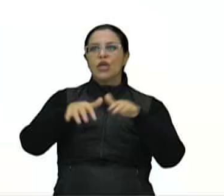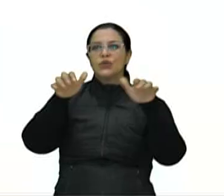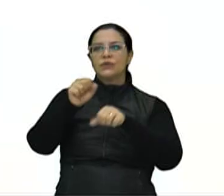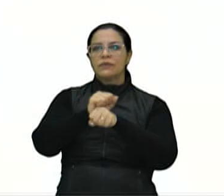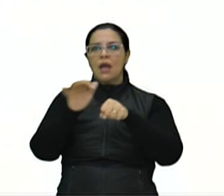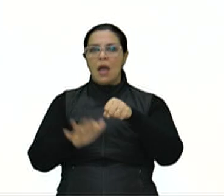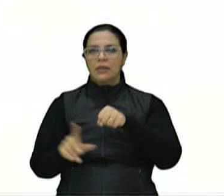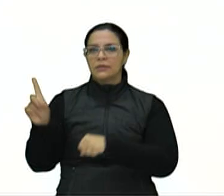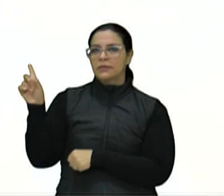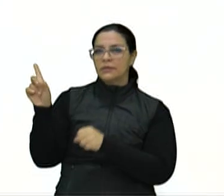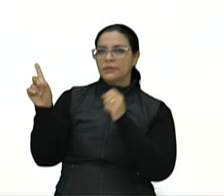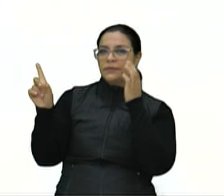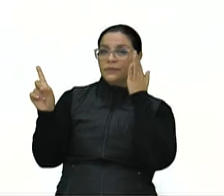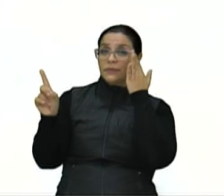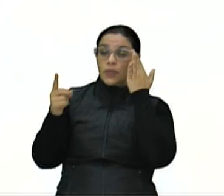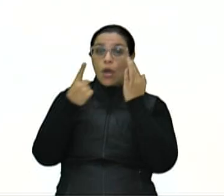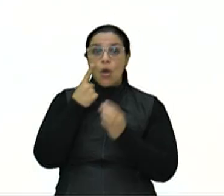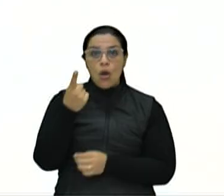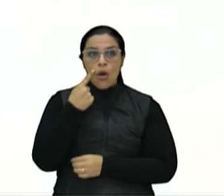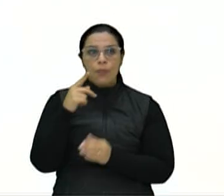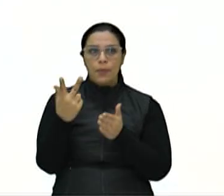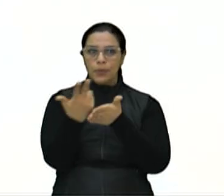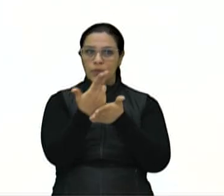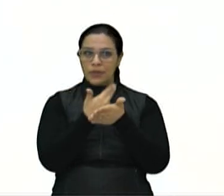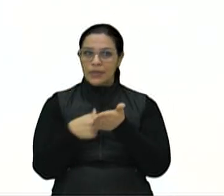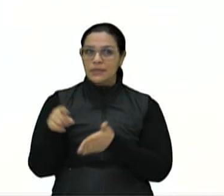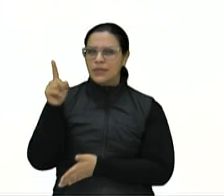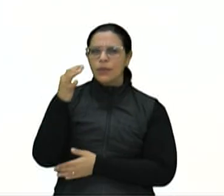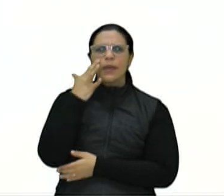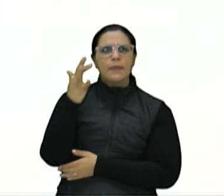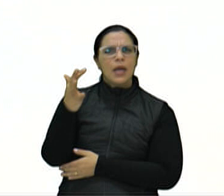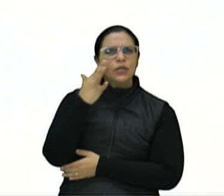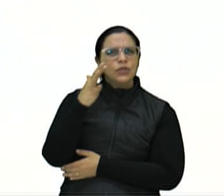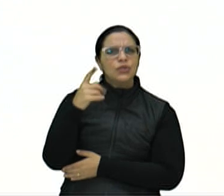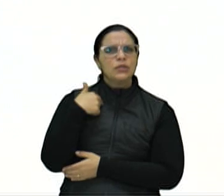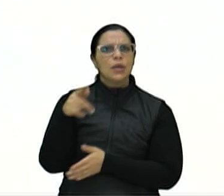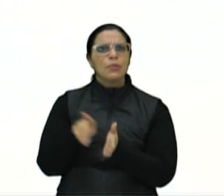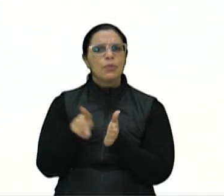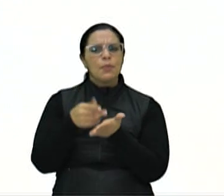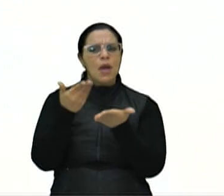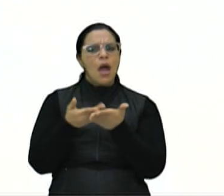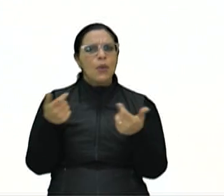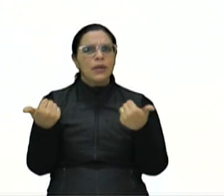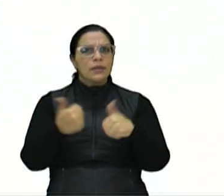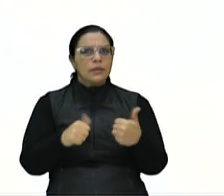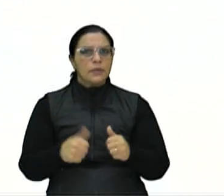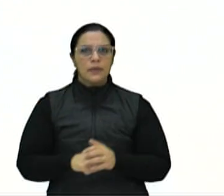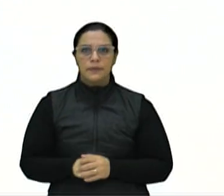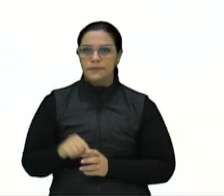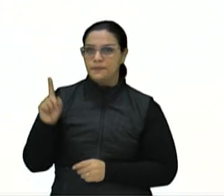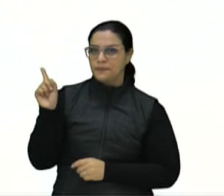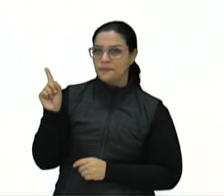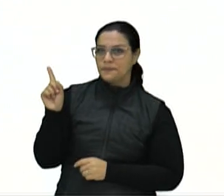chuva ácida. Olha para esta imagem e pensa na sua aula de química.